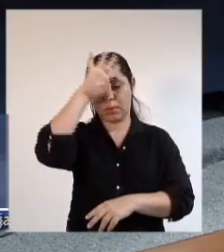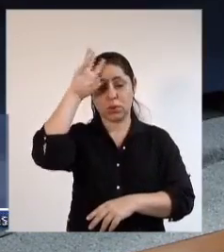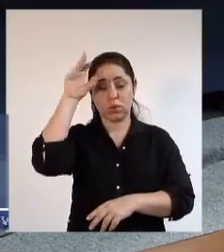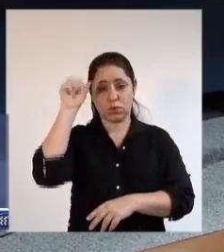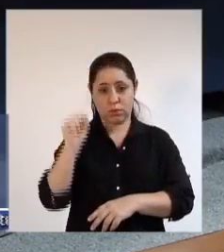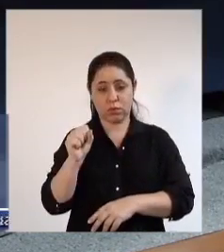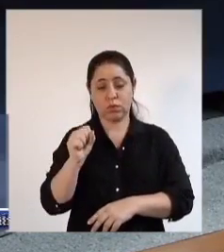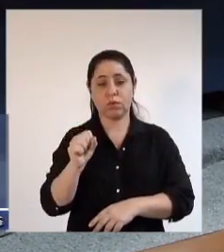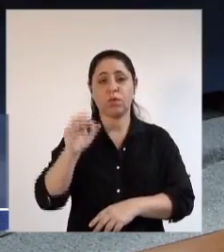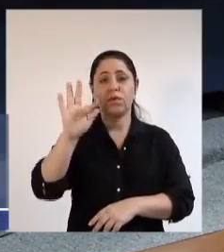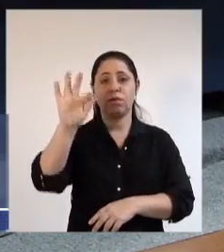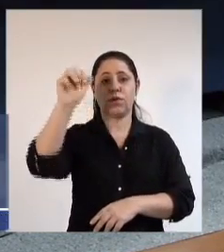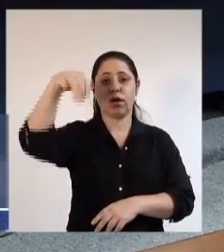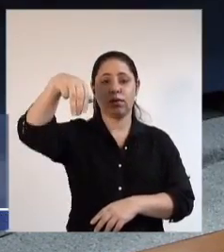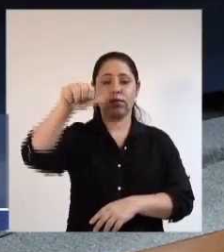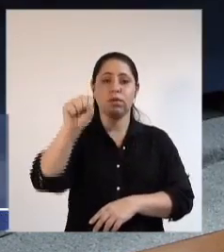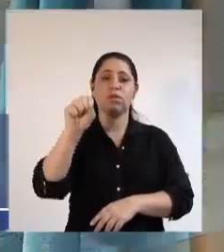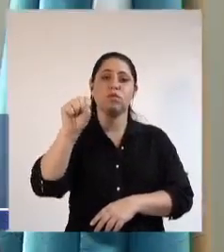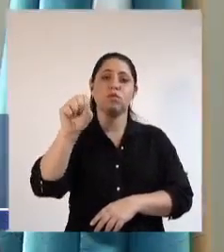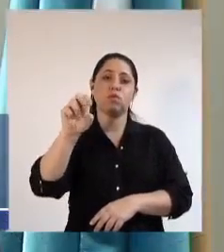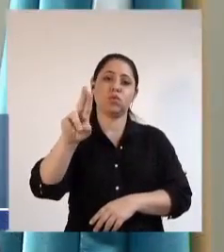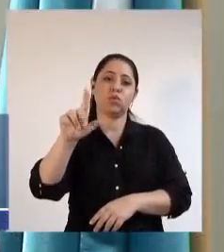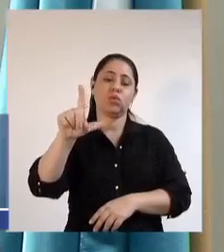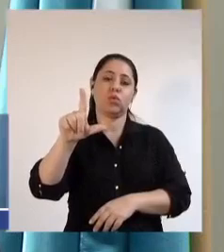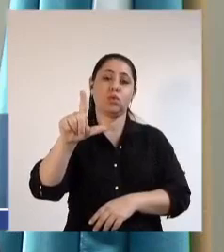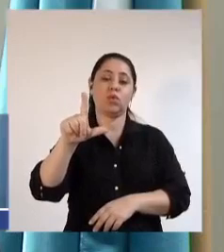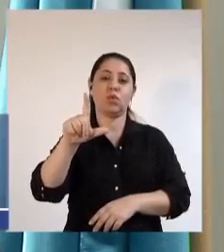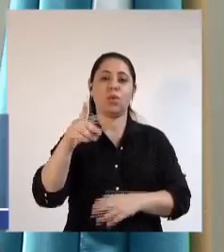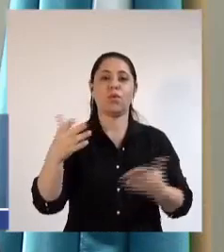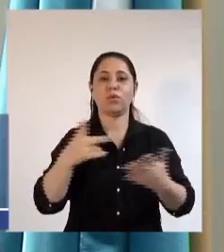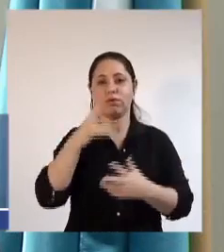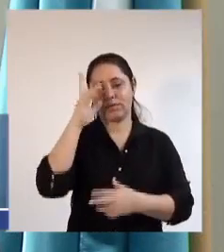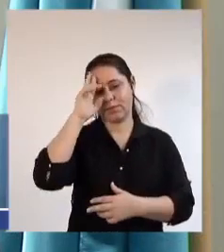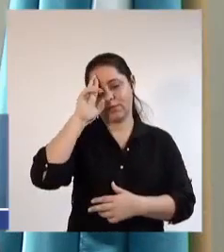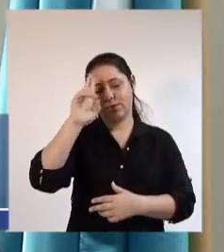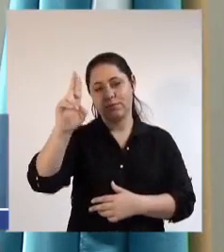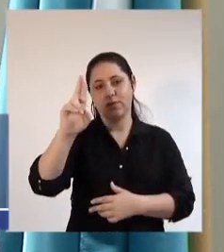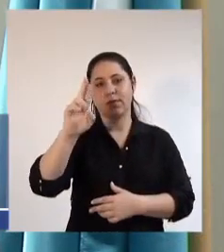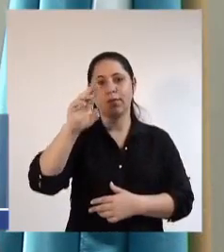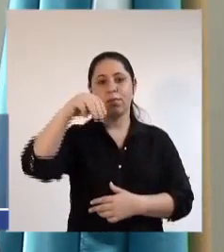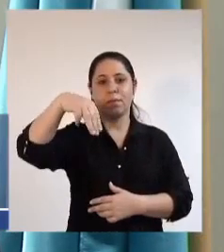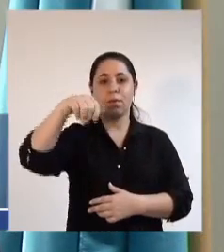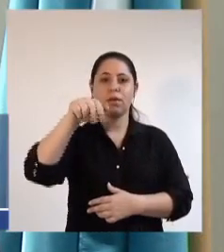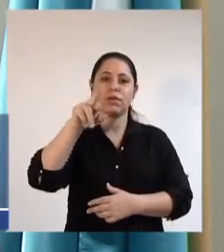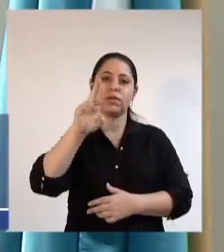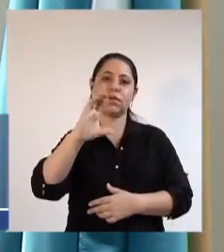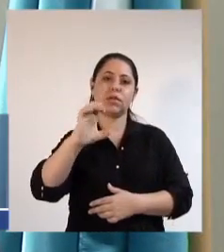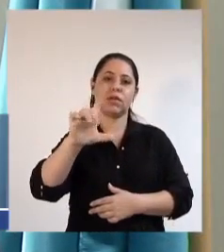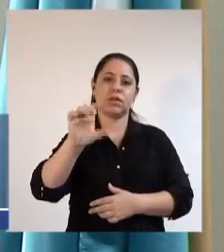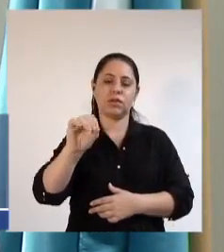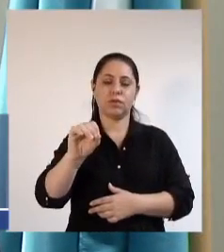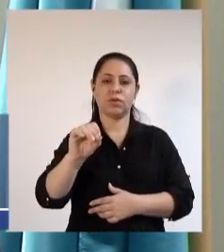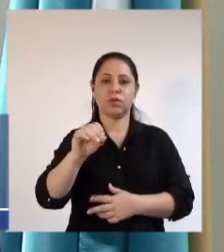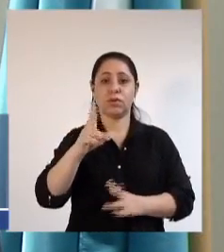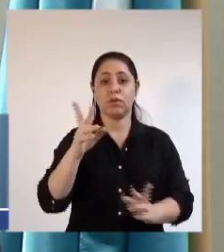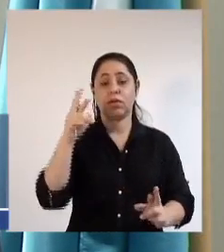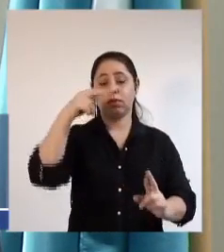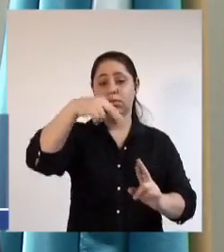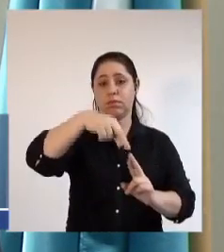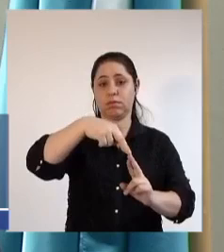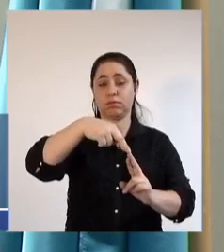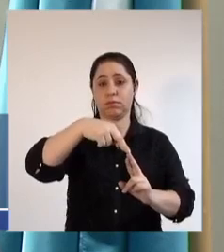representando com o titular meu amigo marcelo de tony que representa as